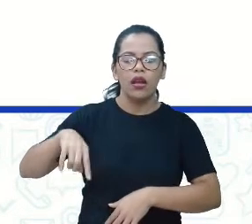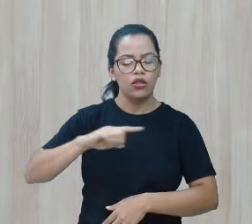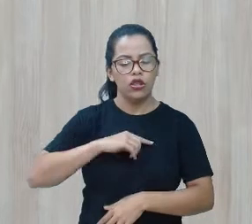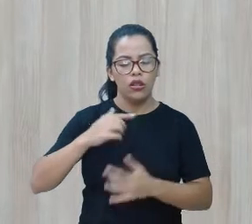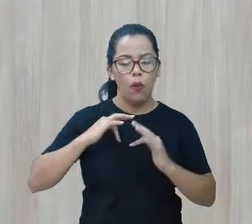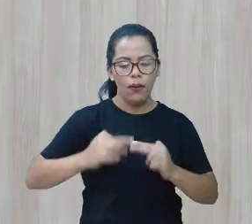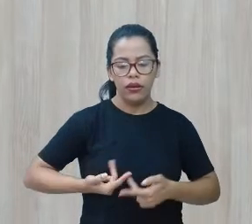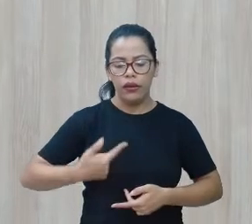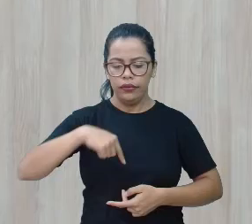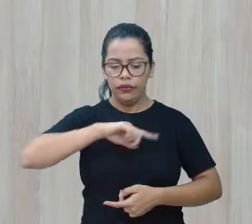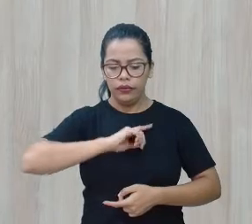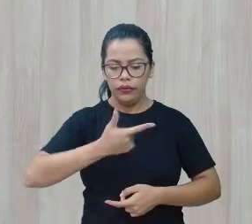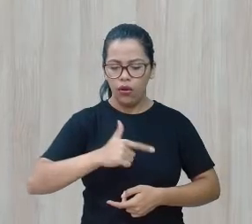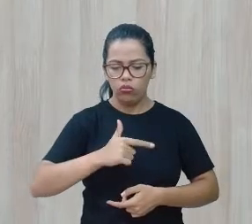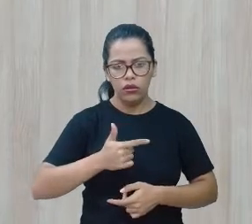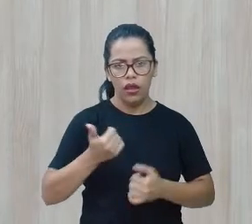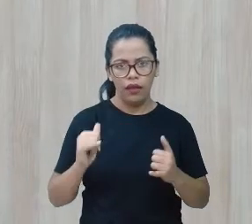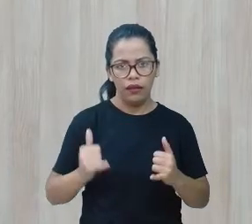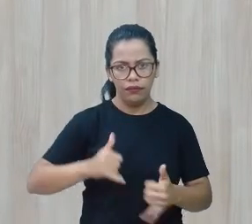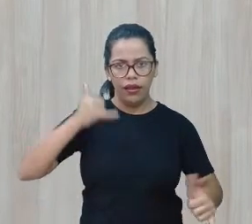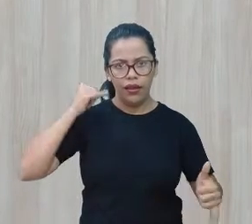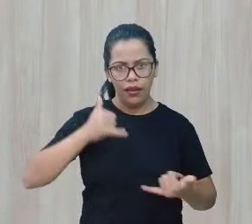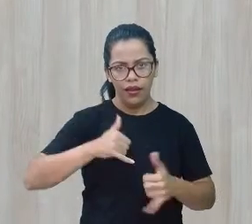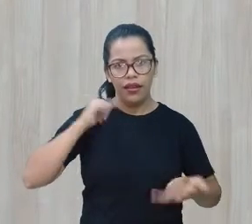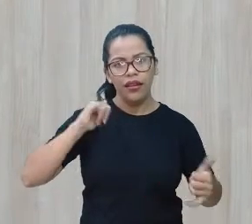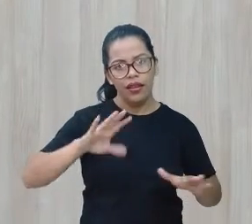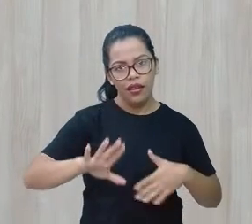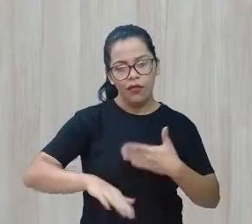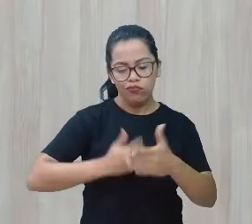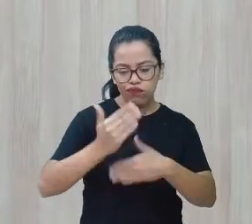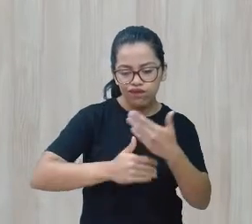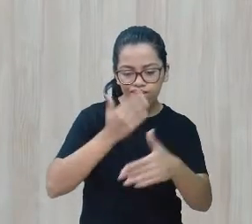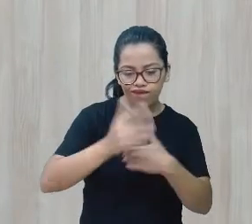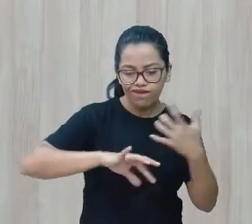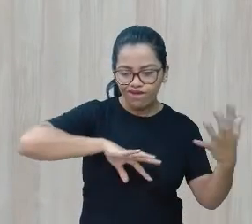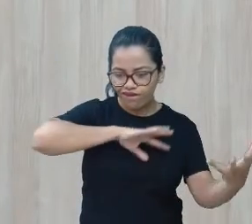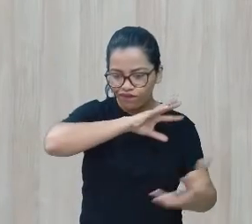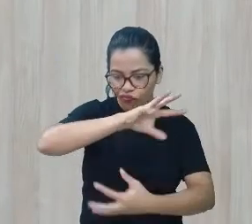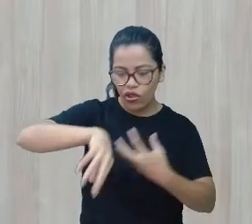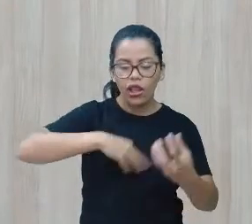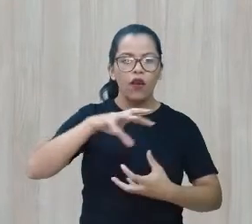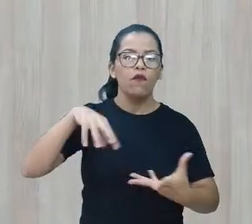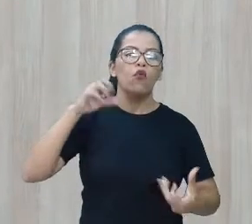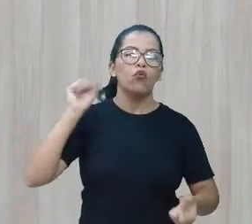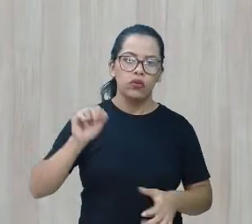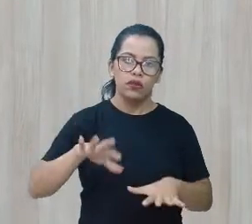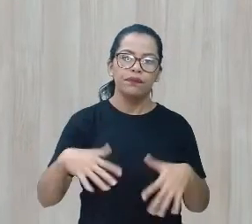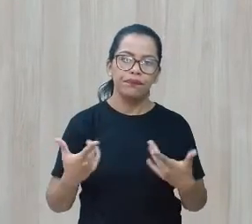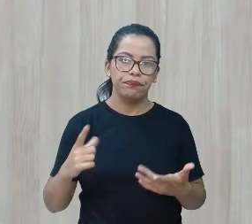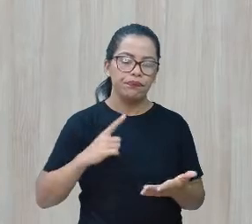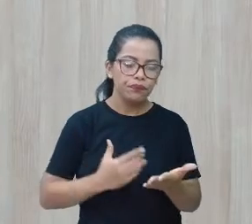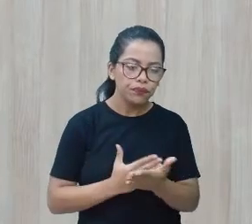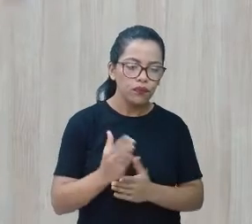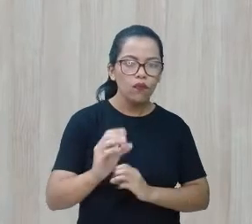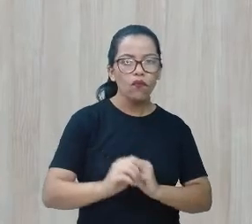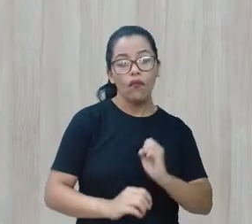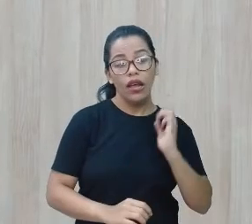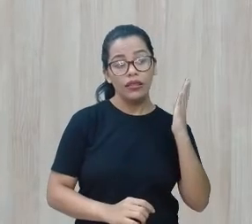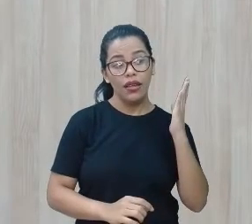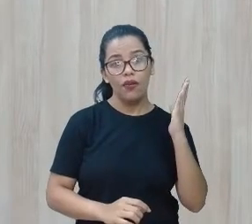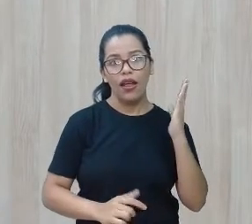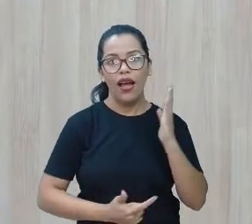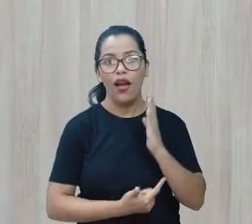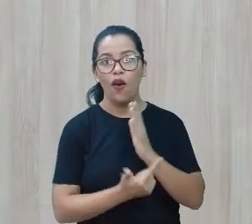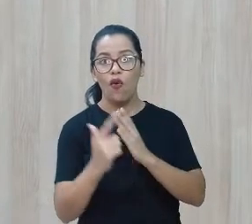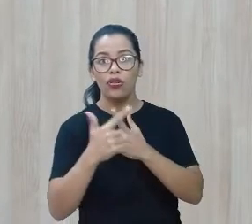humanidade e depois a gente veio ter a eletricidade, então, olha, foi uma revolução. Aí a gente veio e teve o celular. Olha, outra revolução.